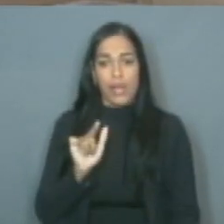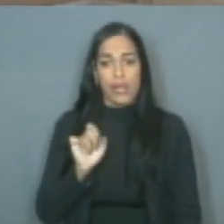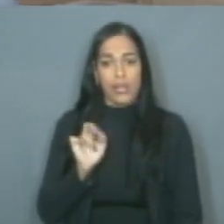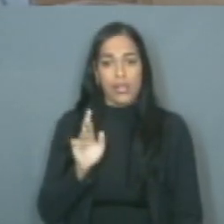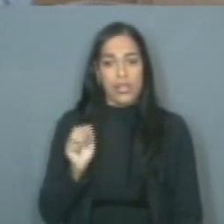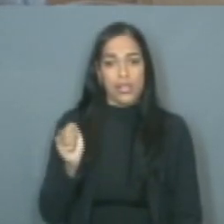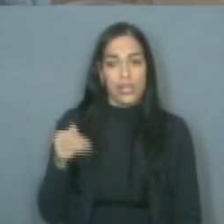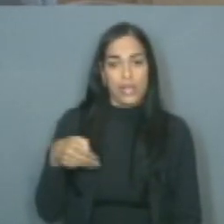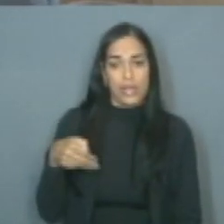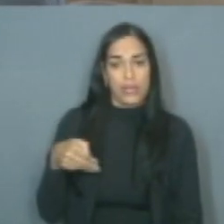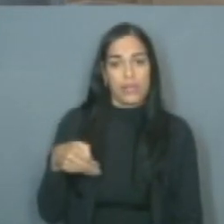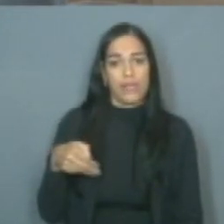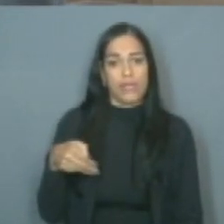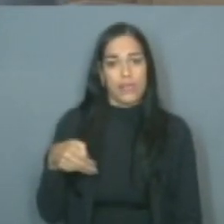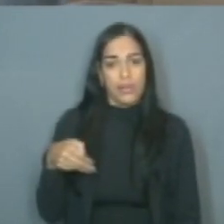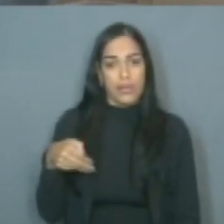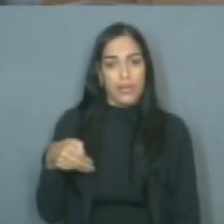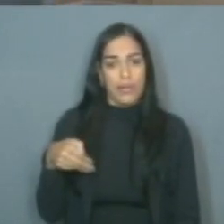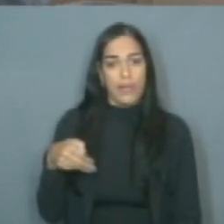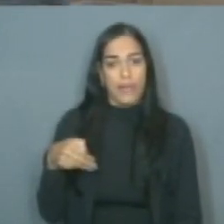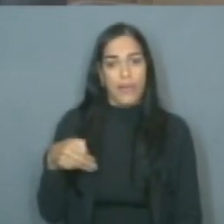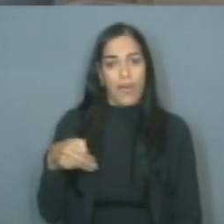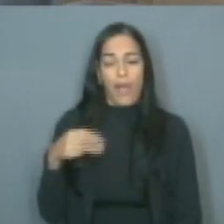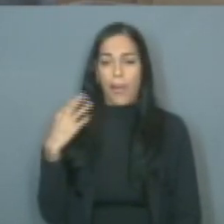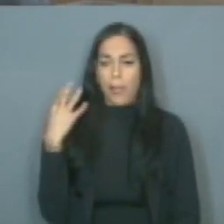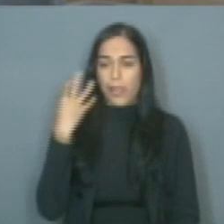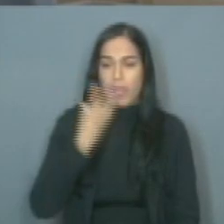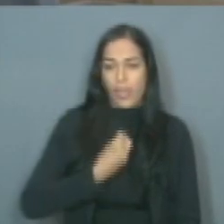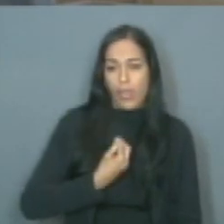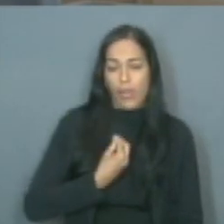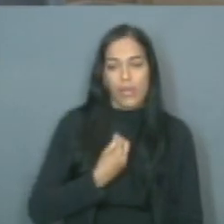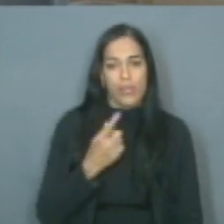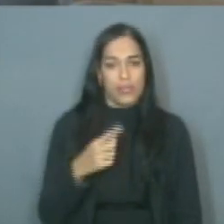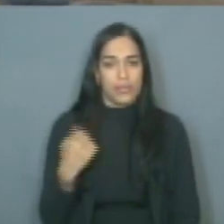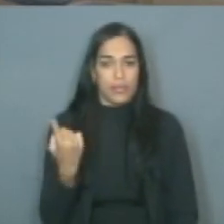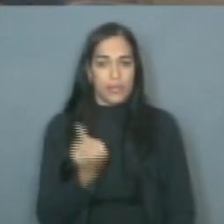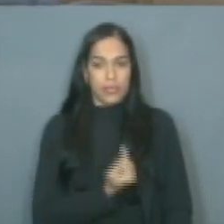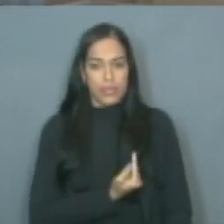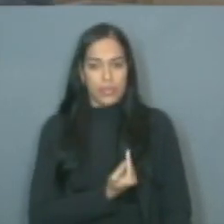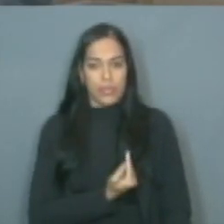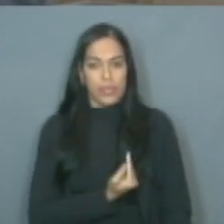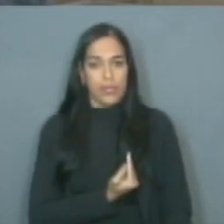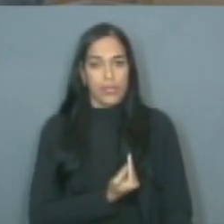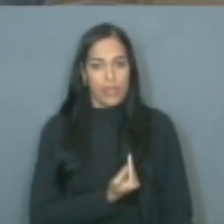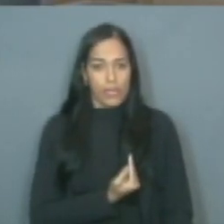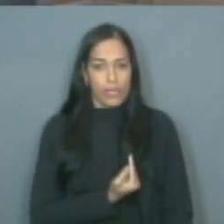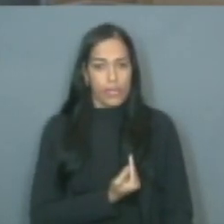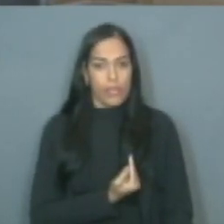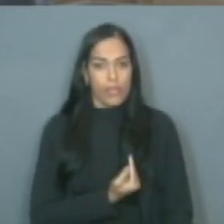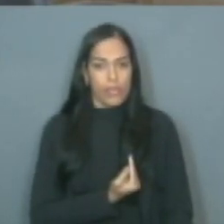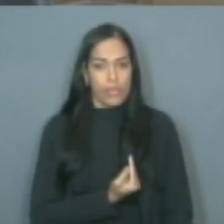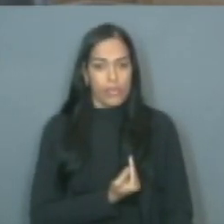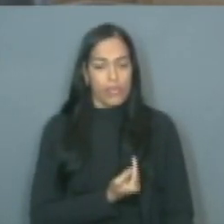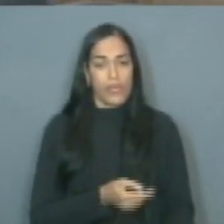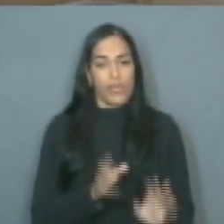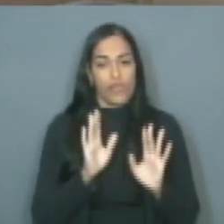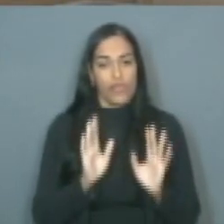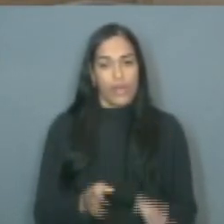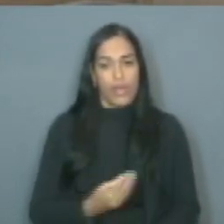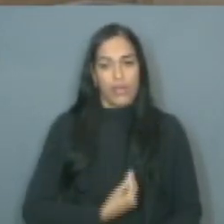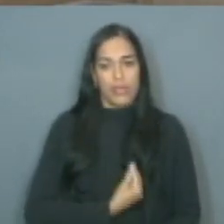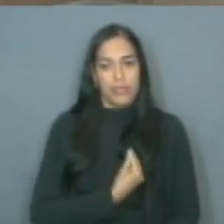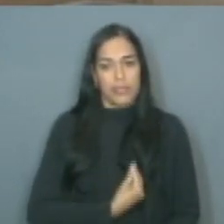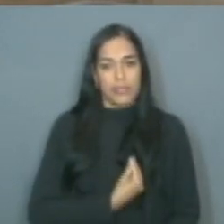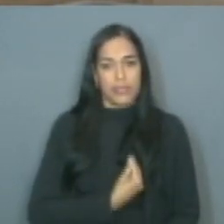não simplesmente porque é bonitinho a gente fazer o que já é realidade, por